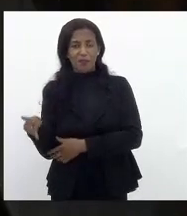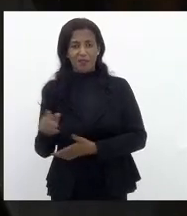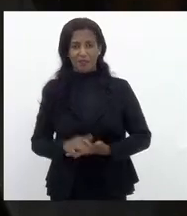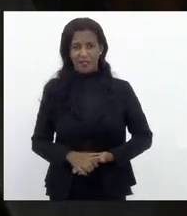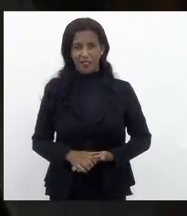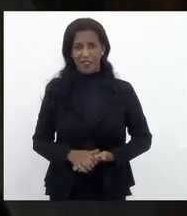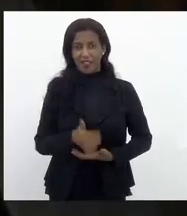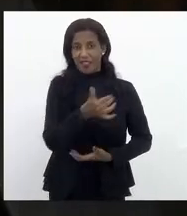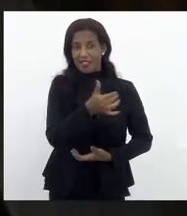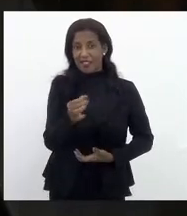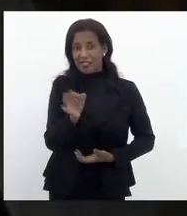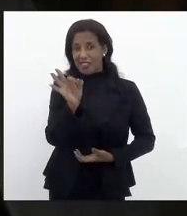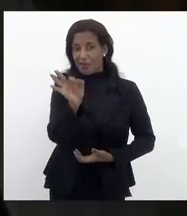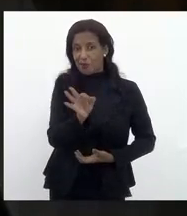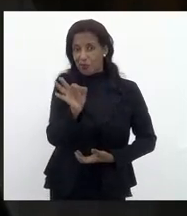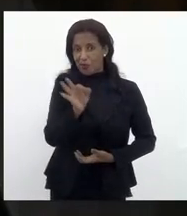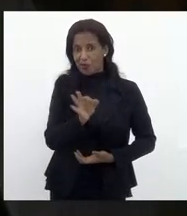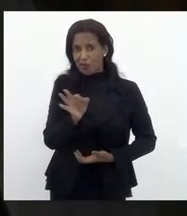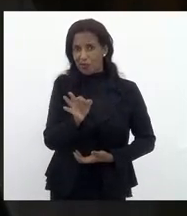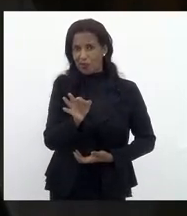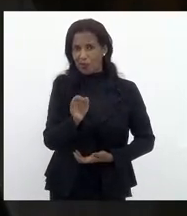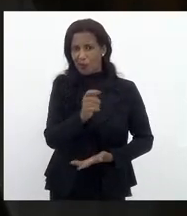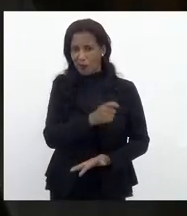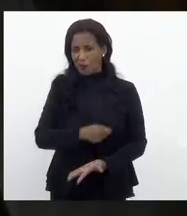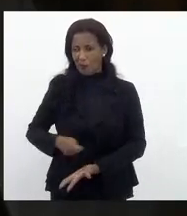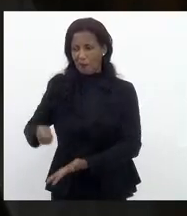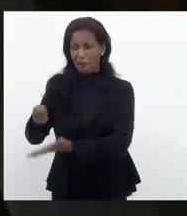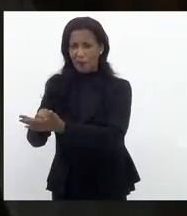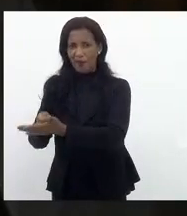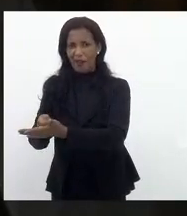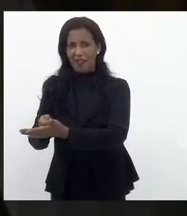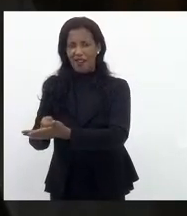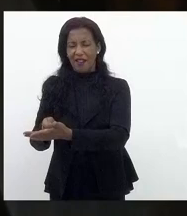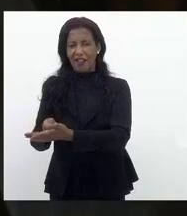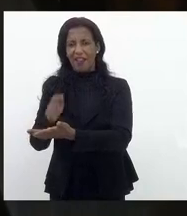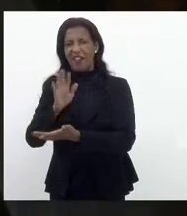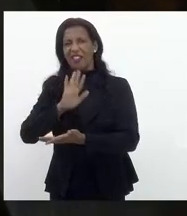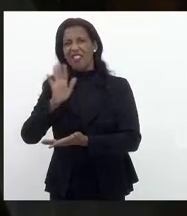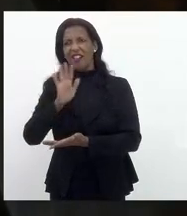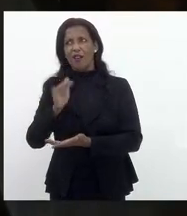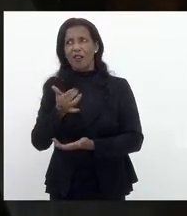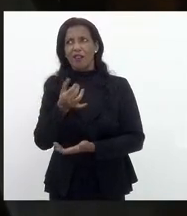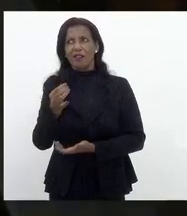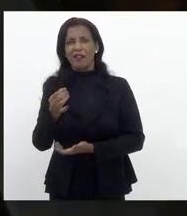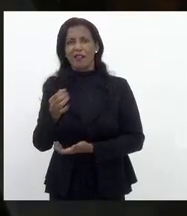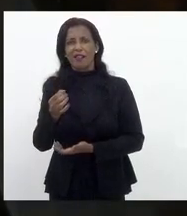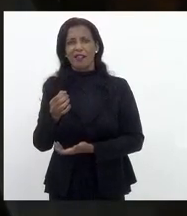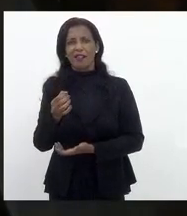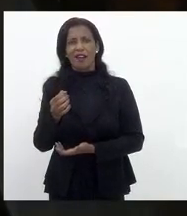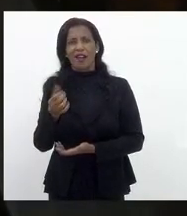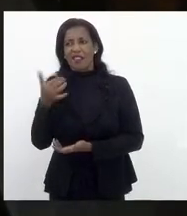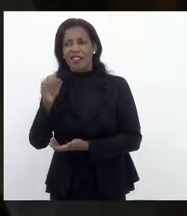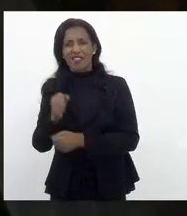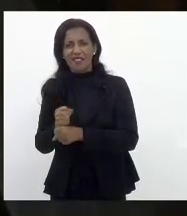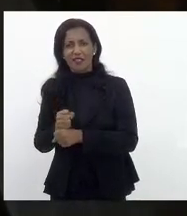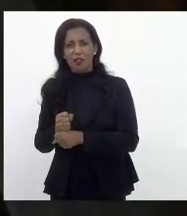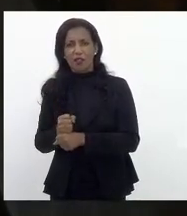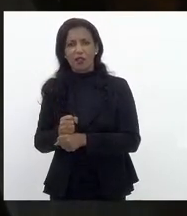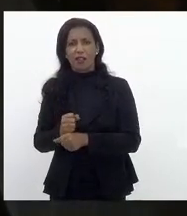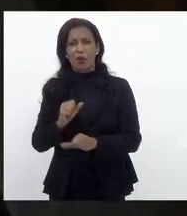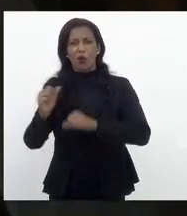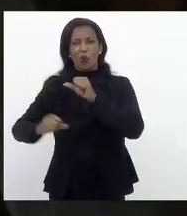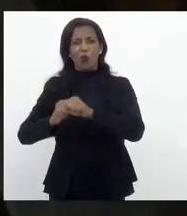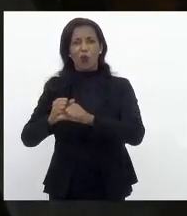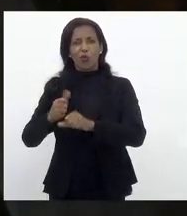sem por cento de pedágio e tiram agora nós daqui a dez anos não é a 20 como